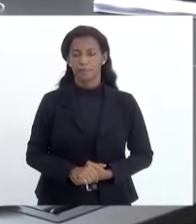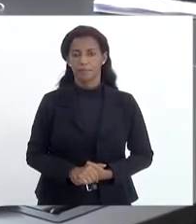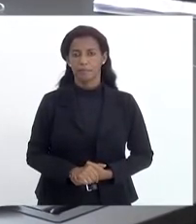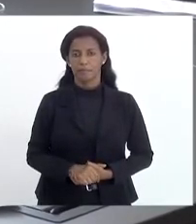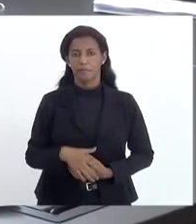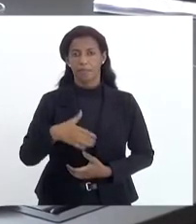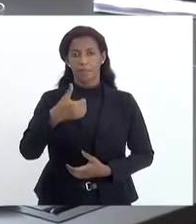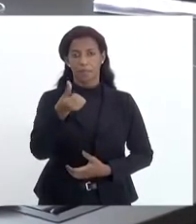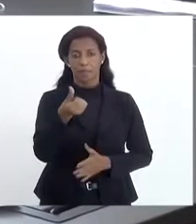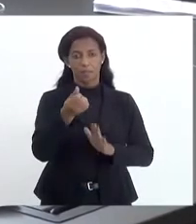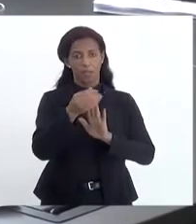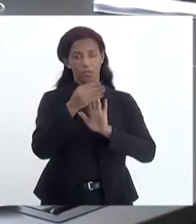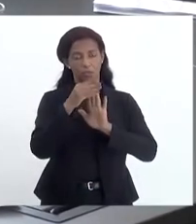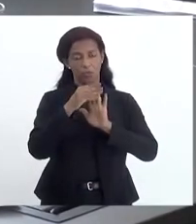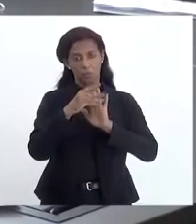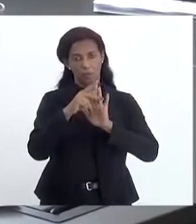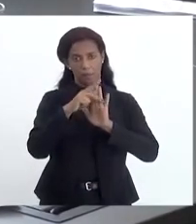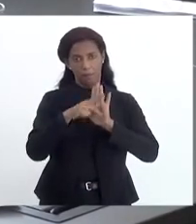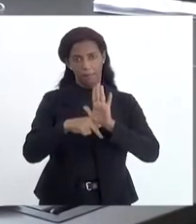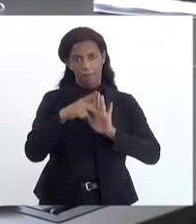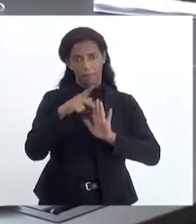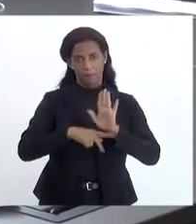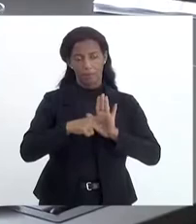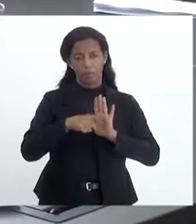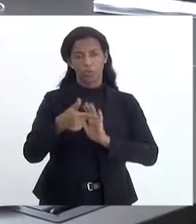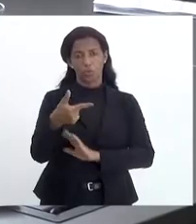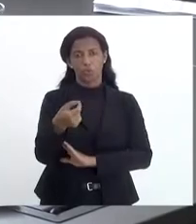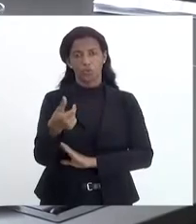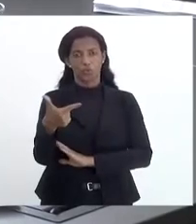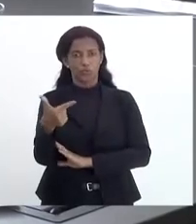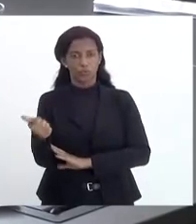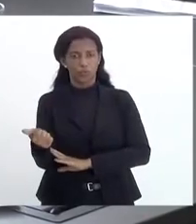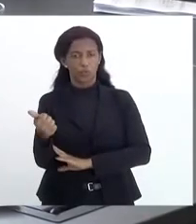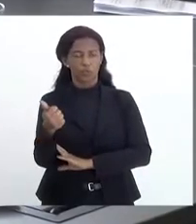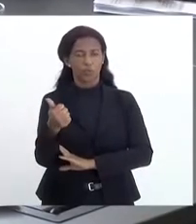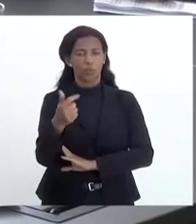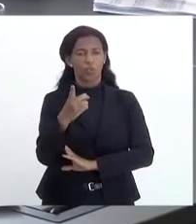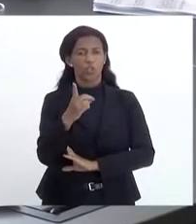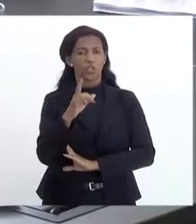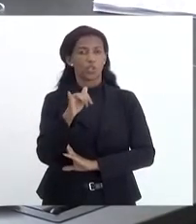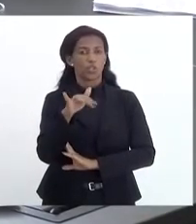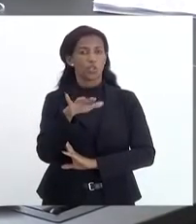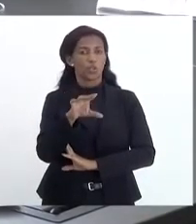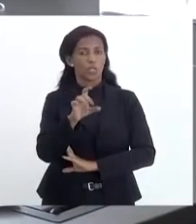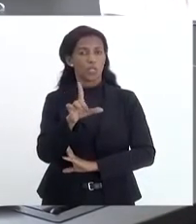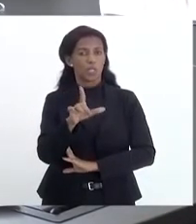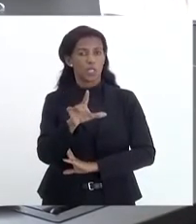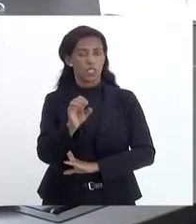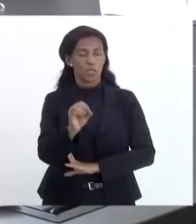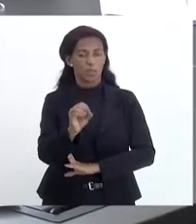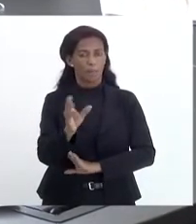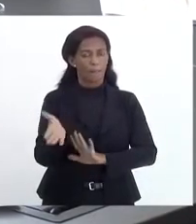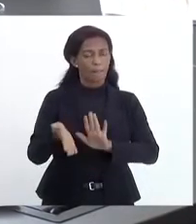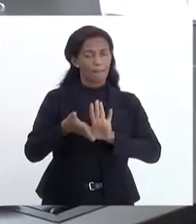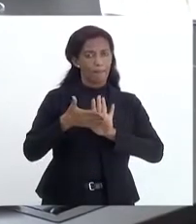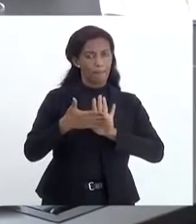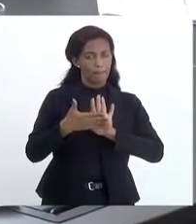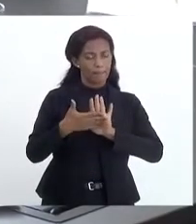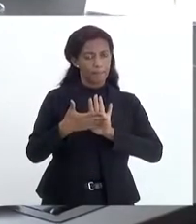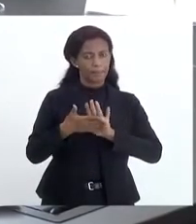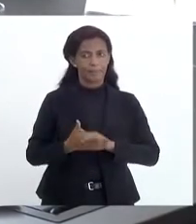Sexto da pauta. Projeto de lei 4450-2021, autoria do deputado Dionísio Lins. O parecer...